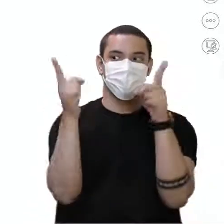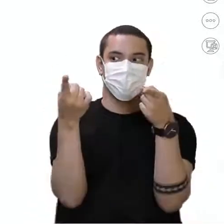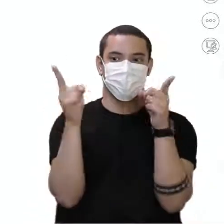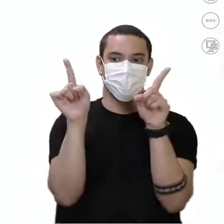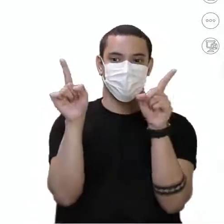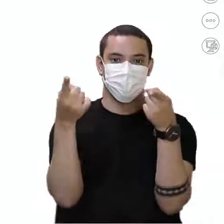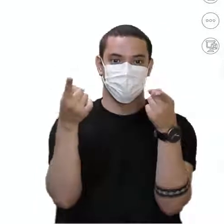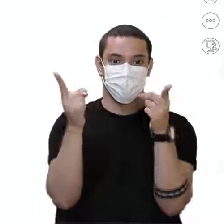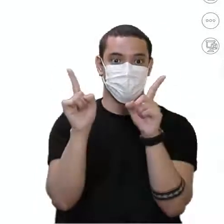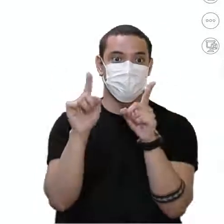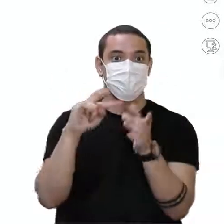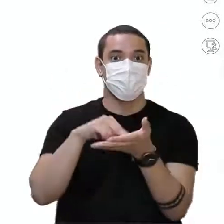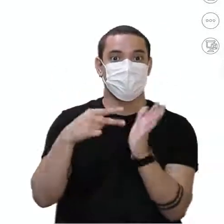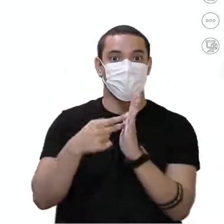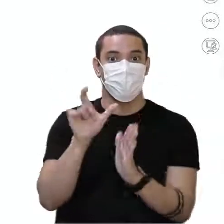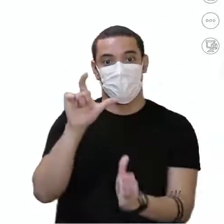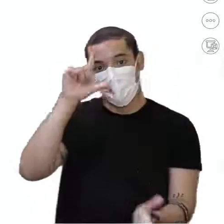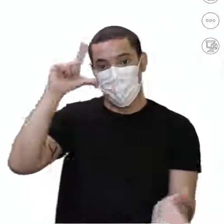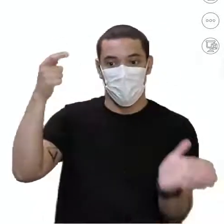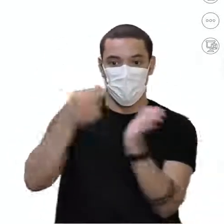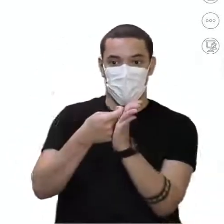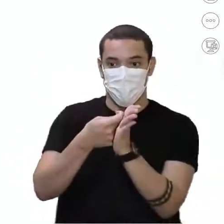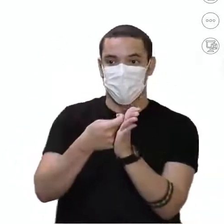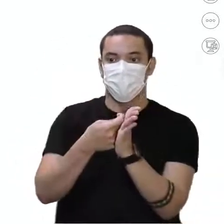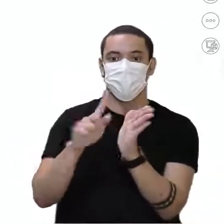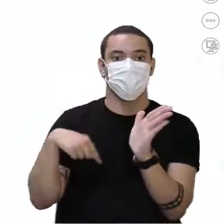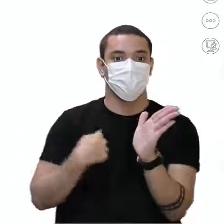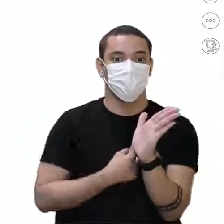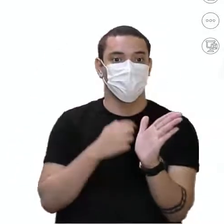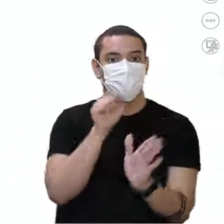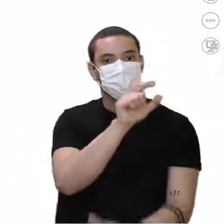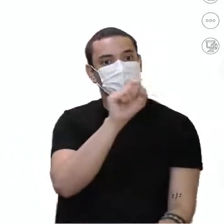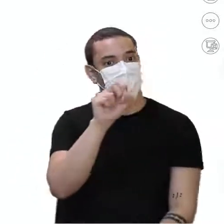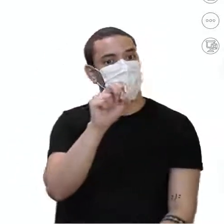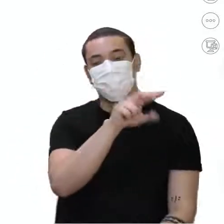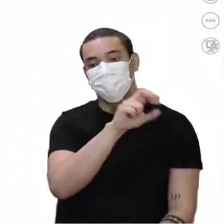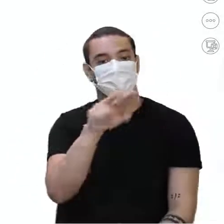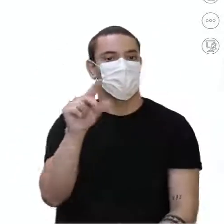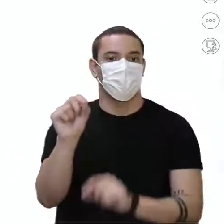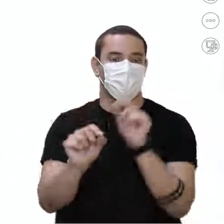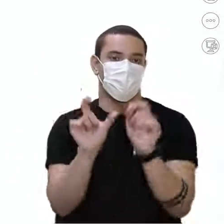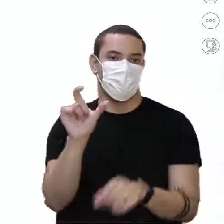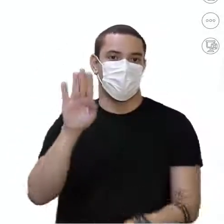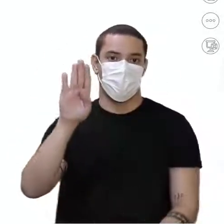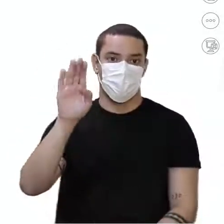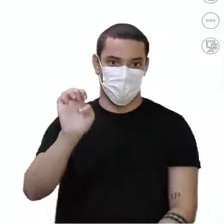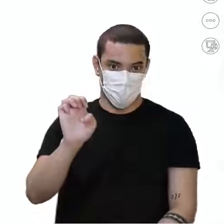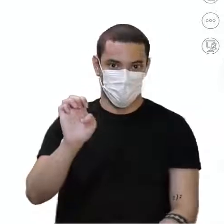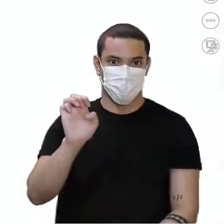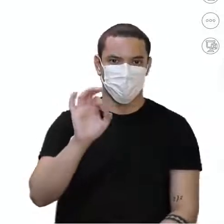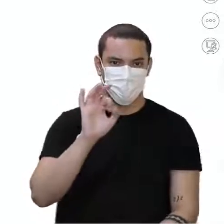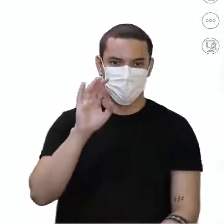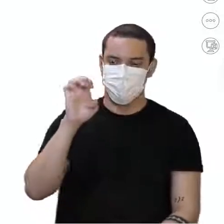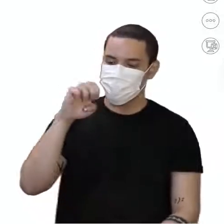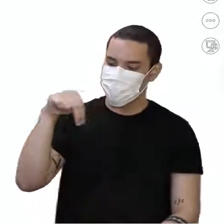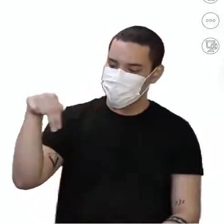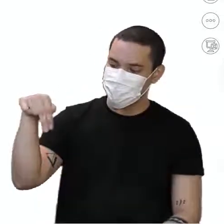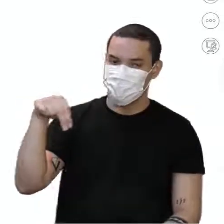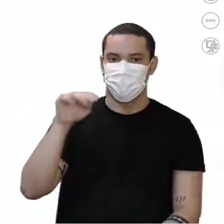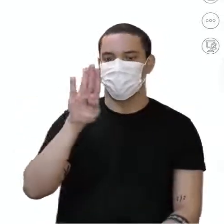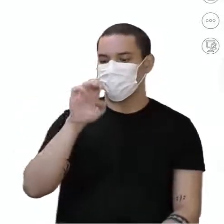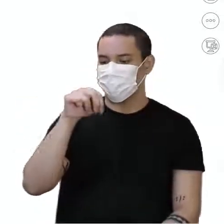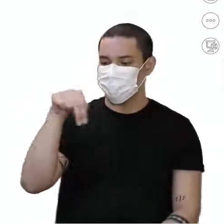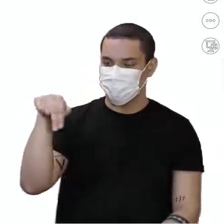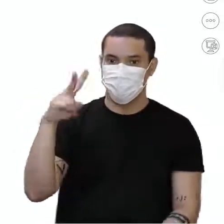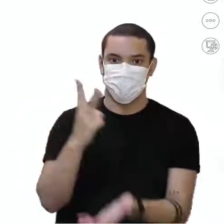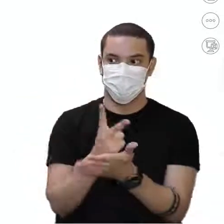que é a palavra de ordem de hoje. Nós estamos vendo muito essa questão do been. Então, have you ever been? Have you ever been? Ou